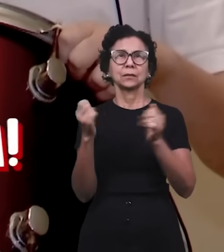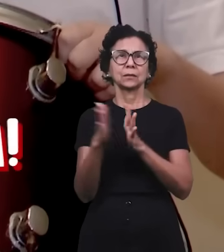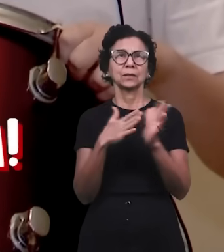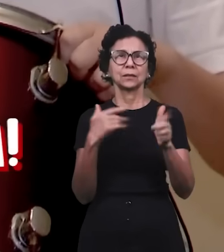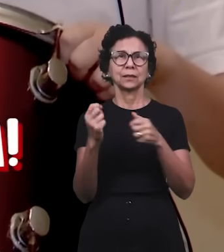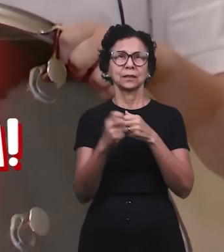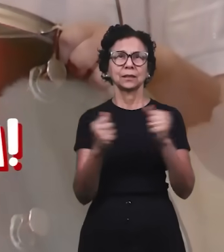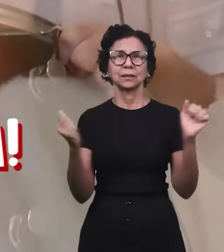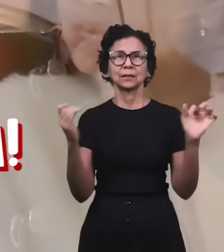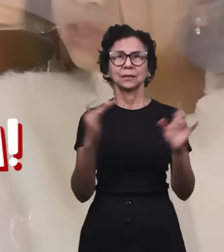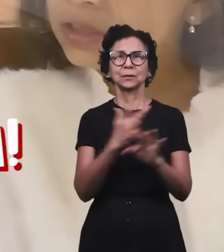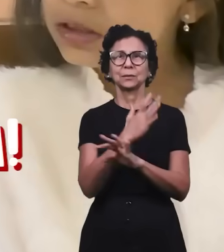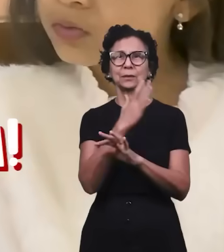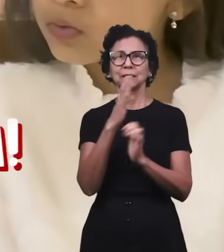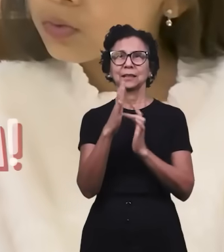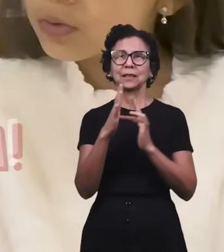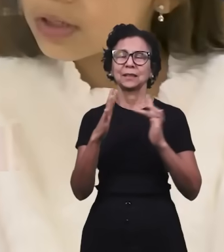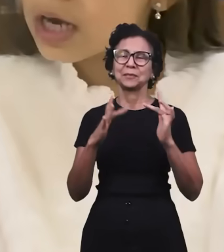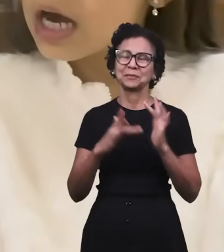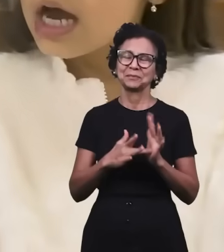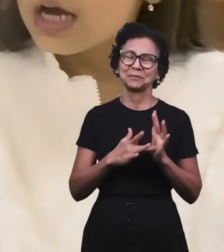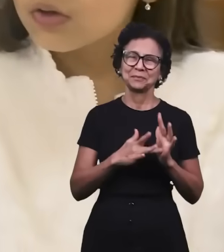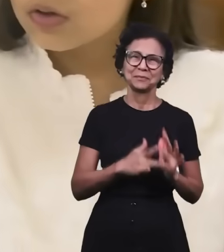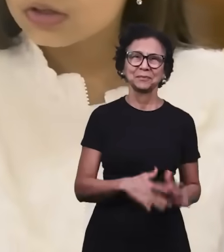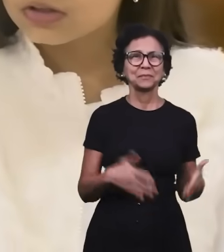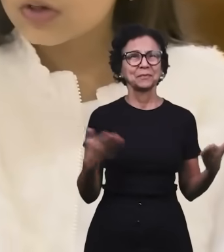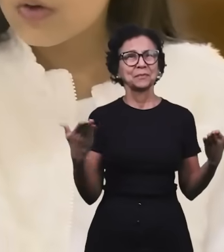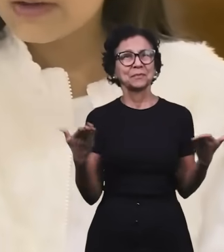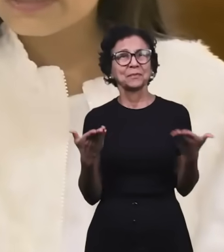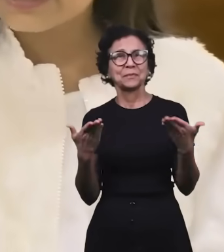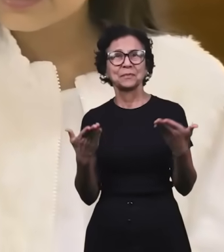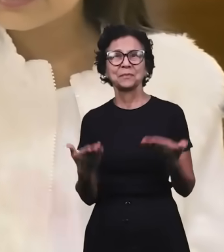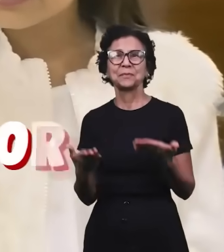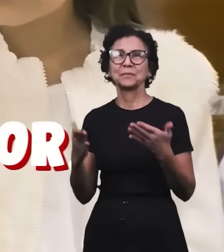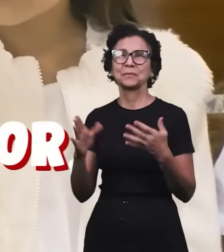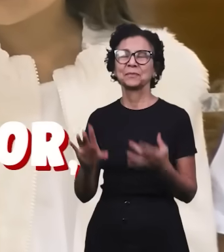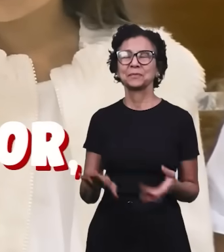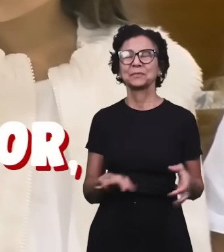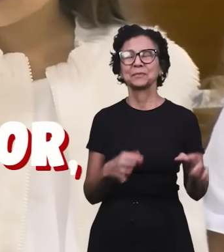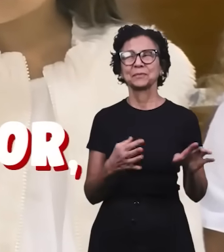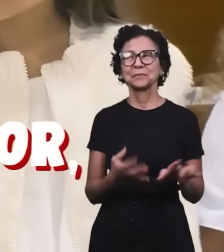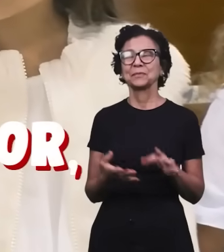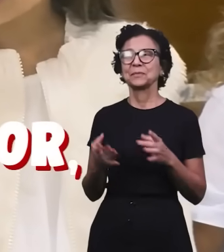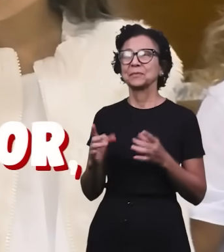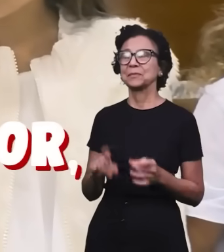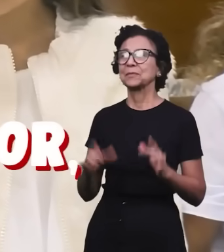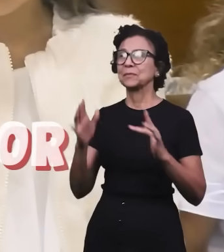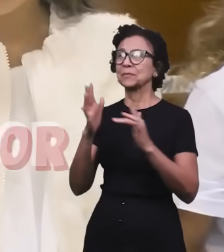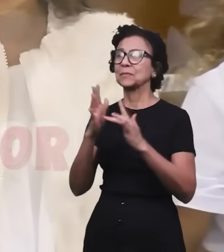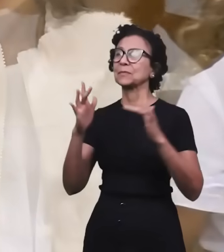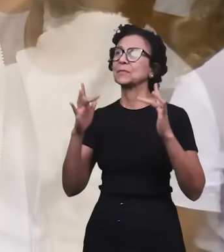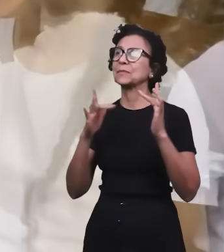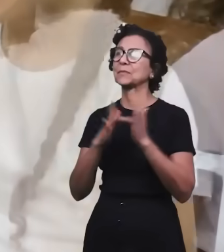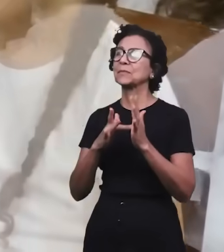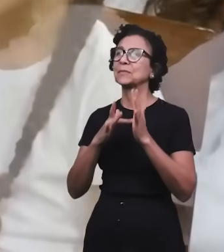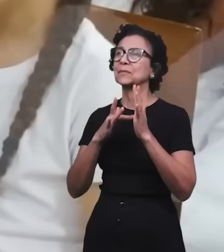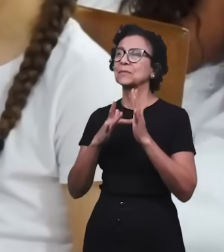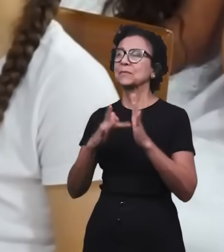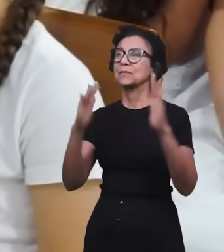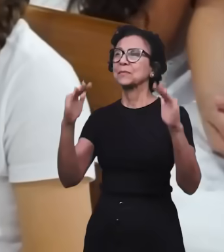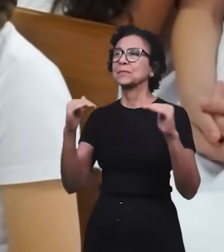aleluia, glória, aleluia. Agora estou aqui, vou louvar meu Salvador,